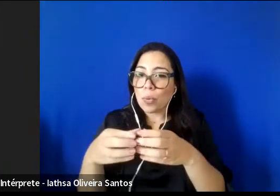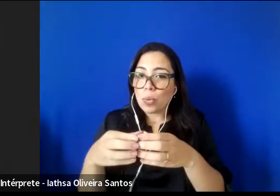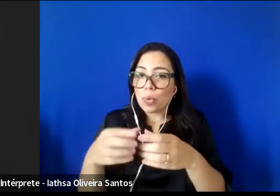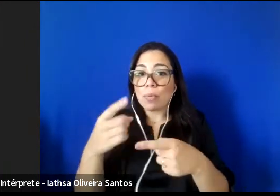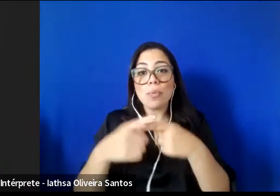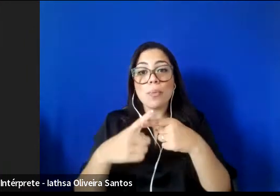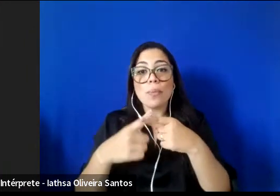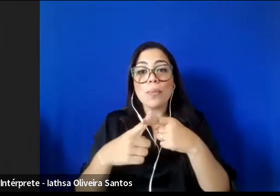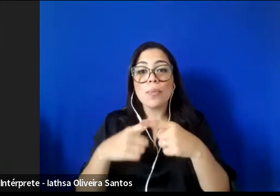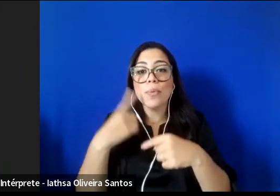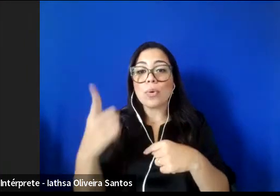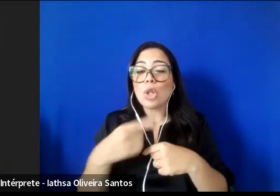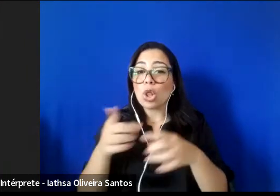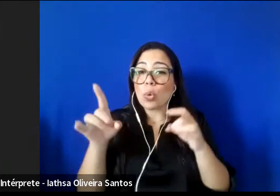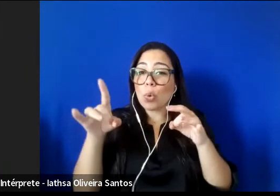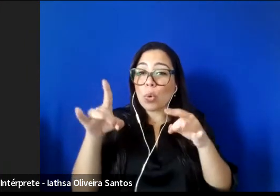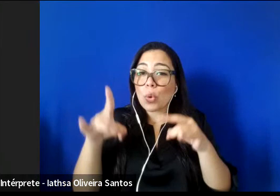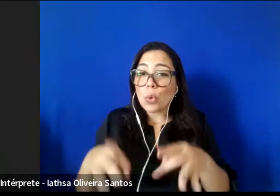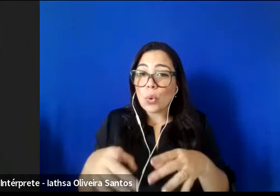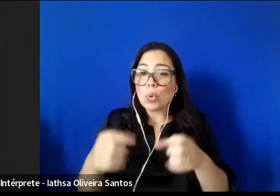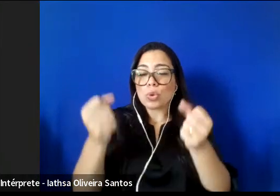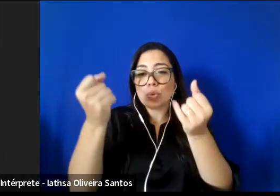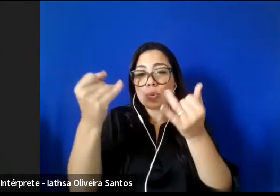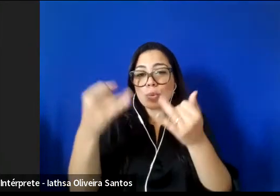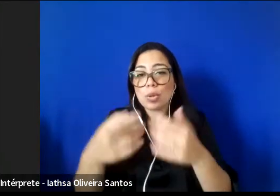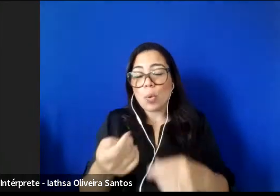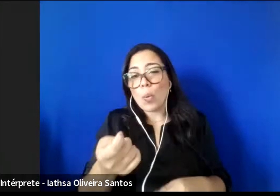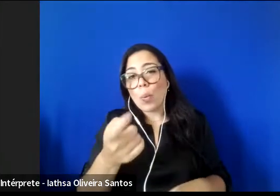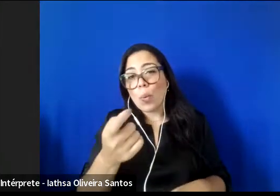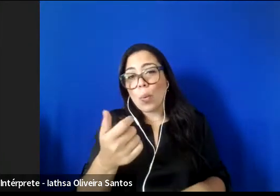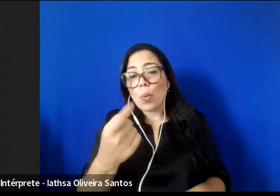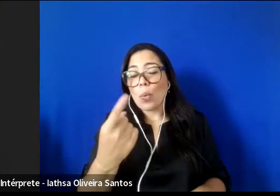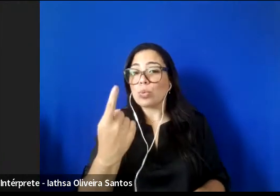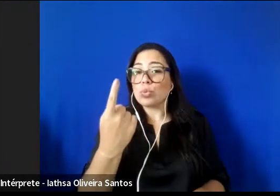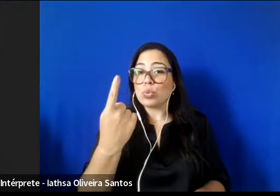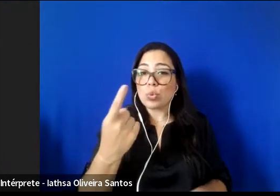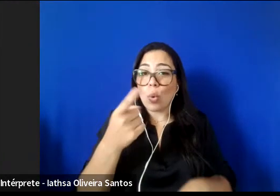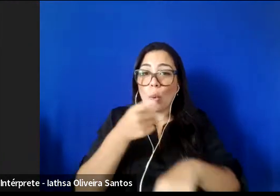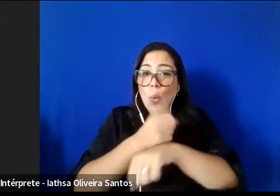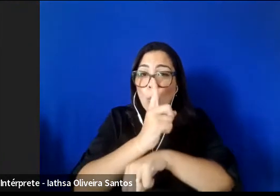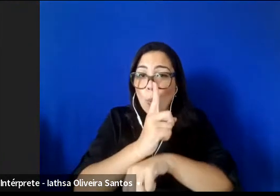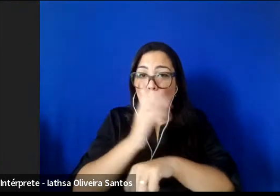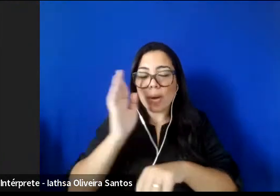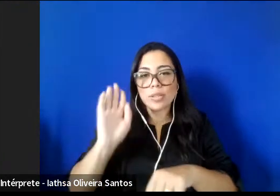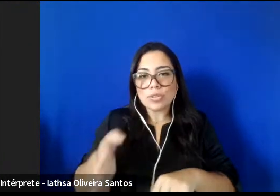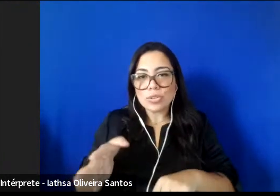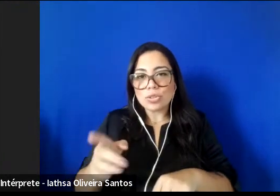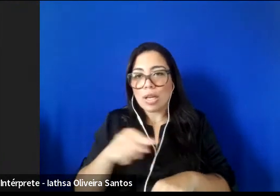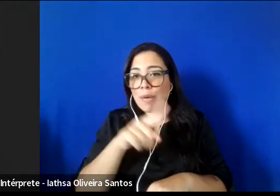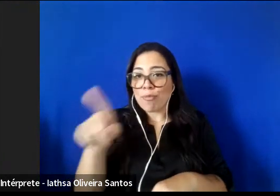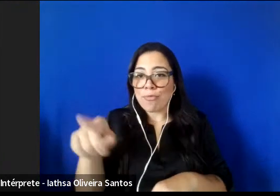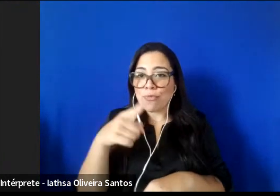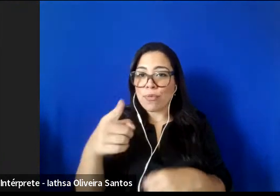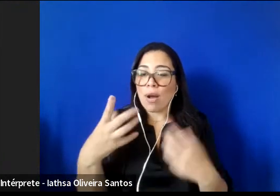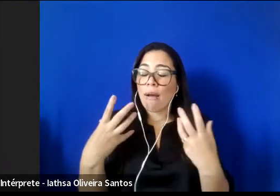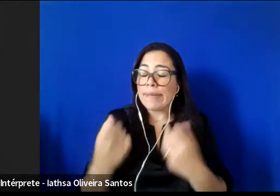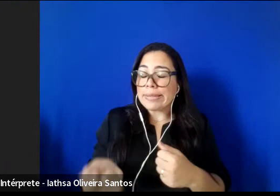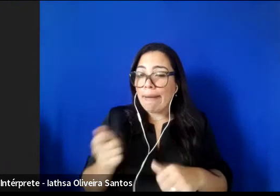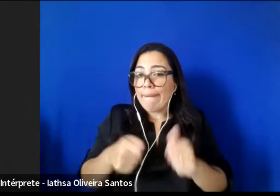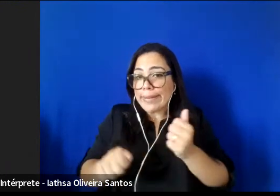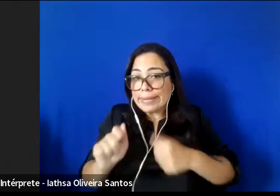porque nós fomos o último a falar, já quase uma hora da tarde, todos os senhores já estão ansiosos